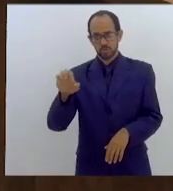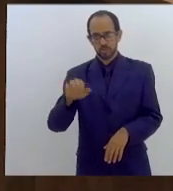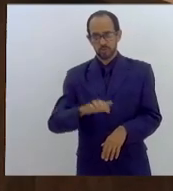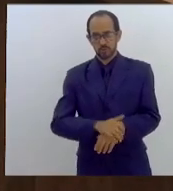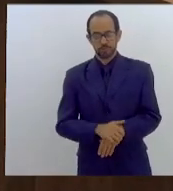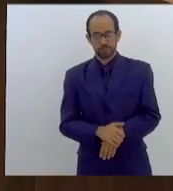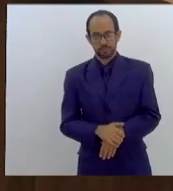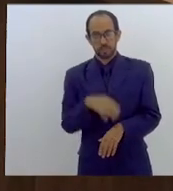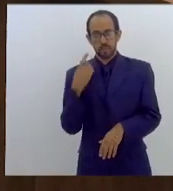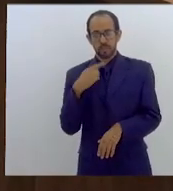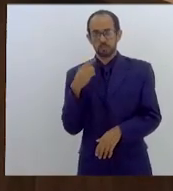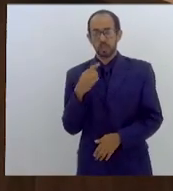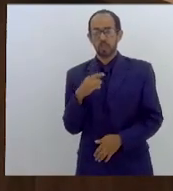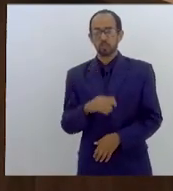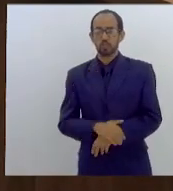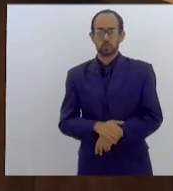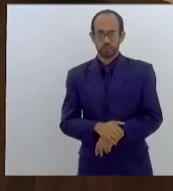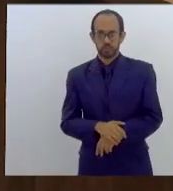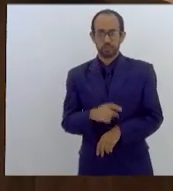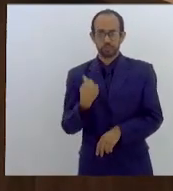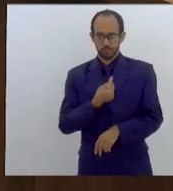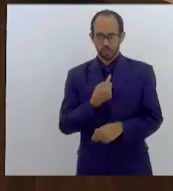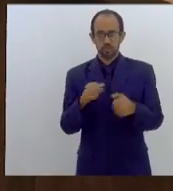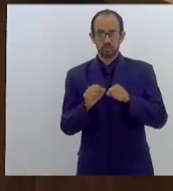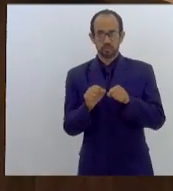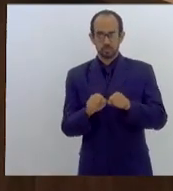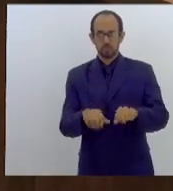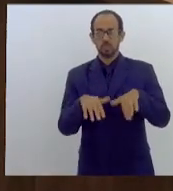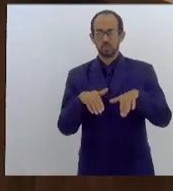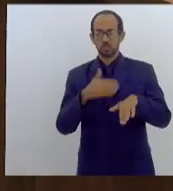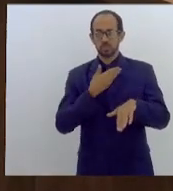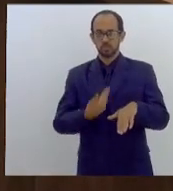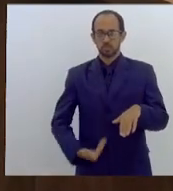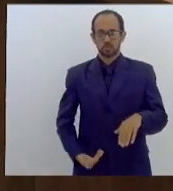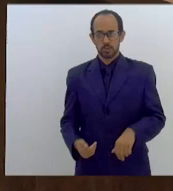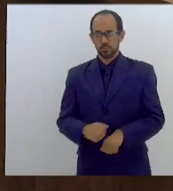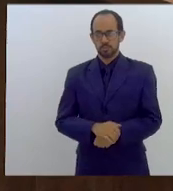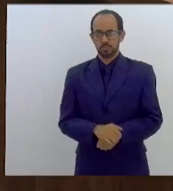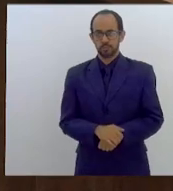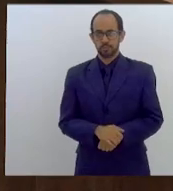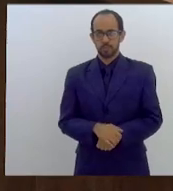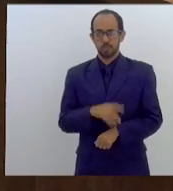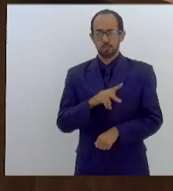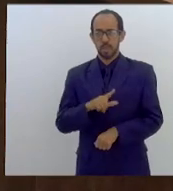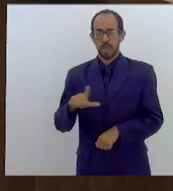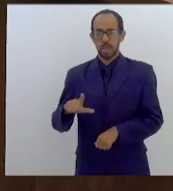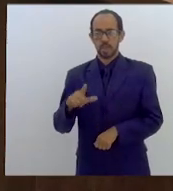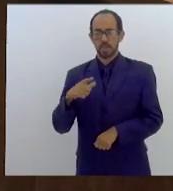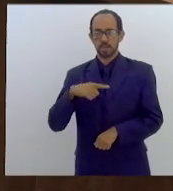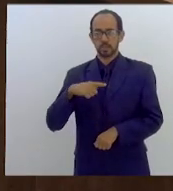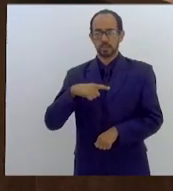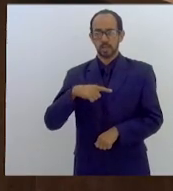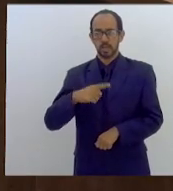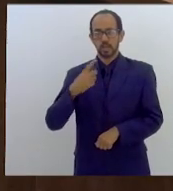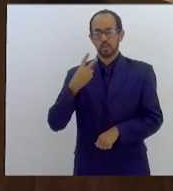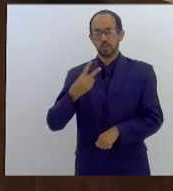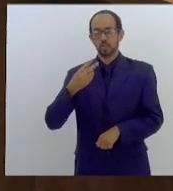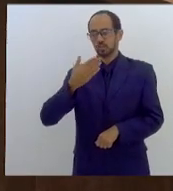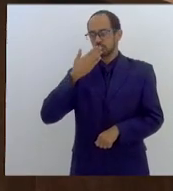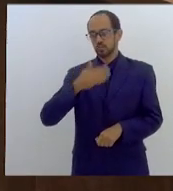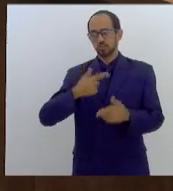Deputado Jorge Felipe Neto, nós fizemos uma audiência pública. O projeto tem dois níveis de problema.